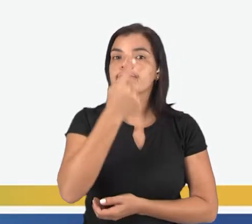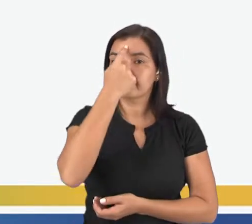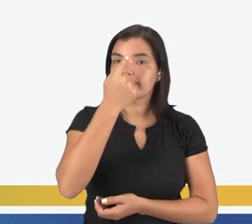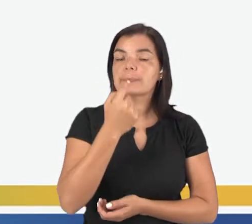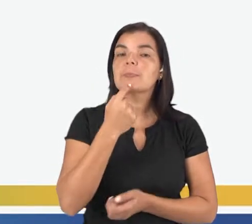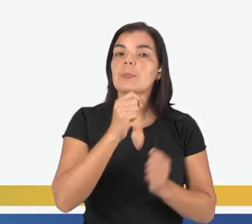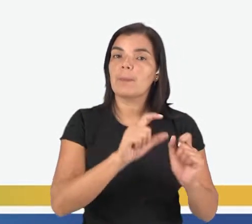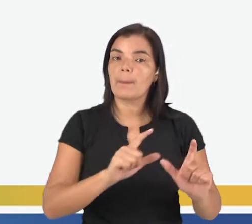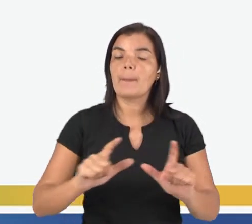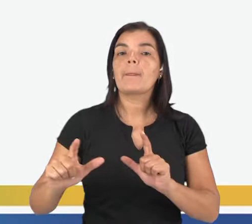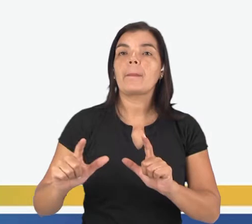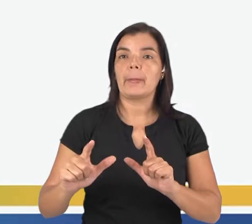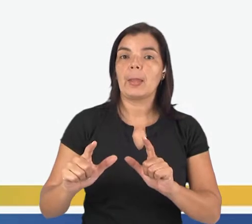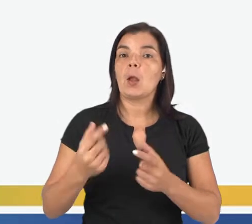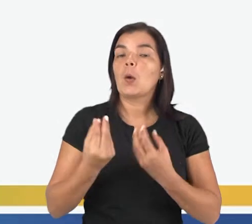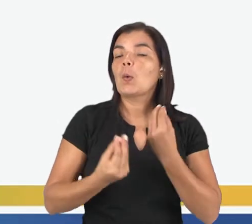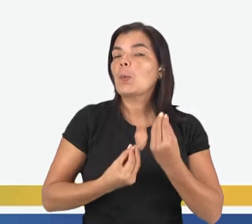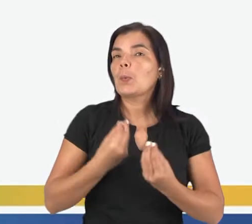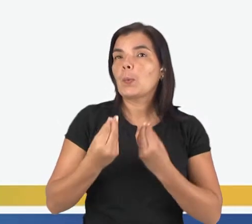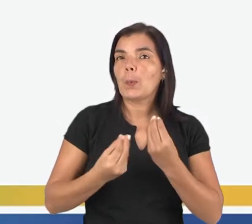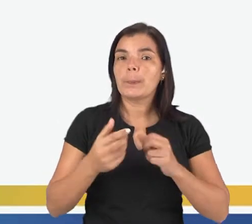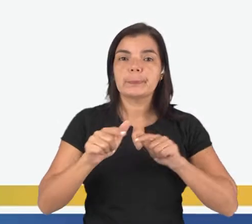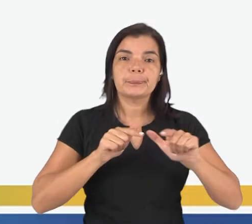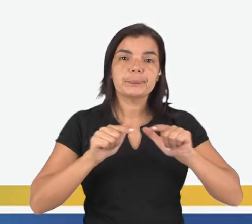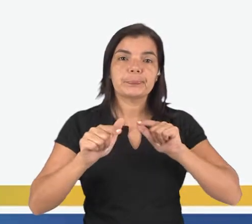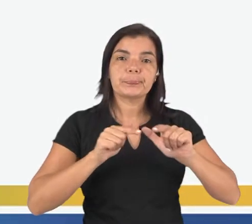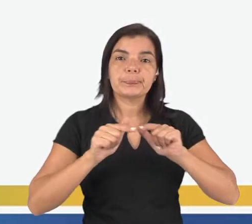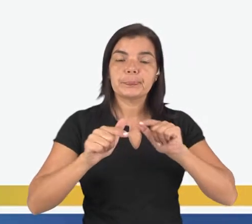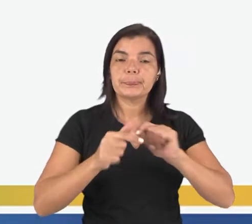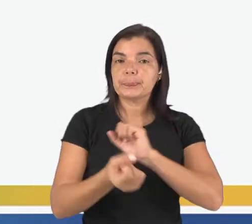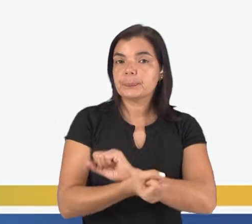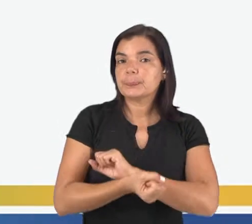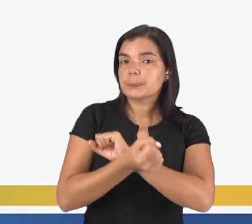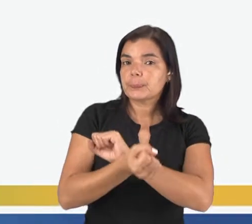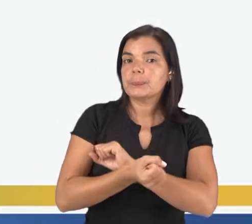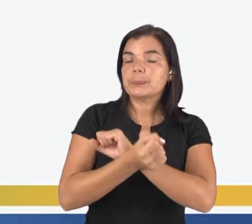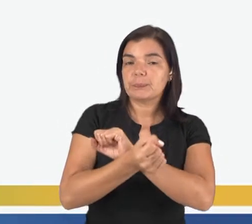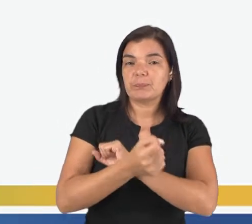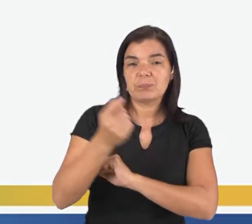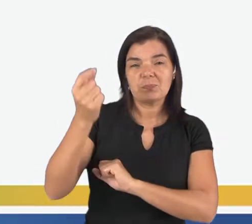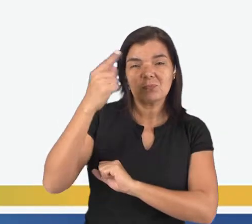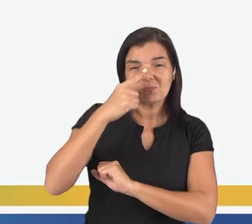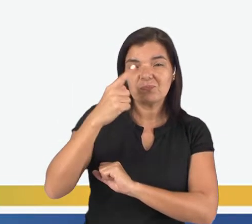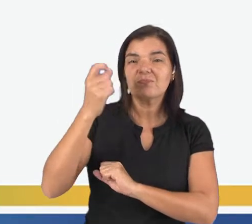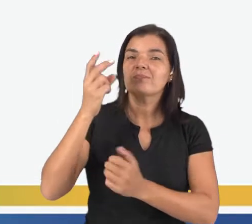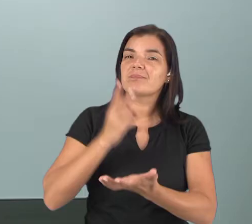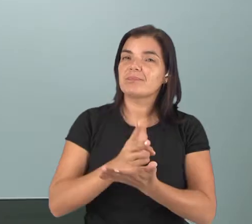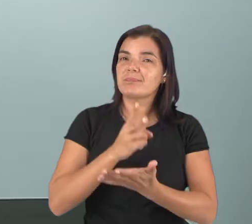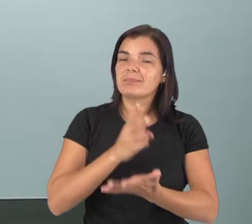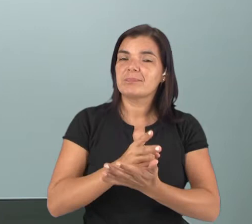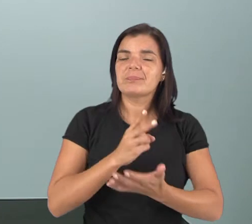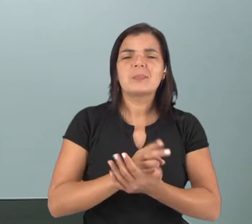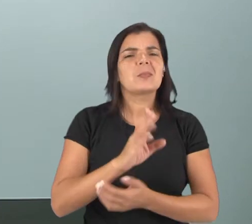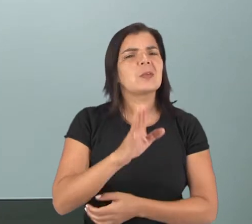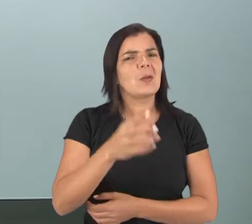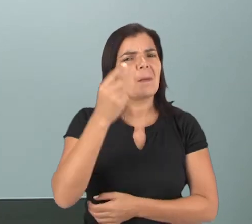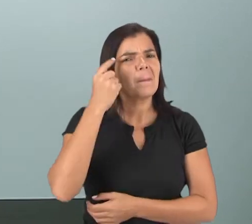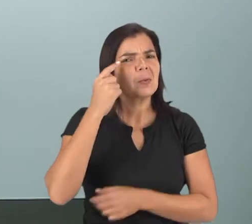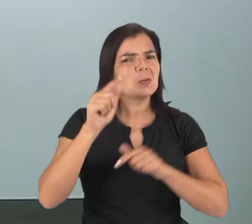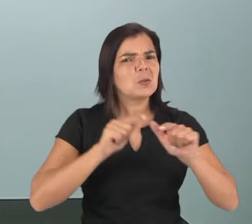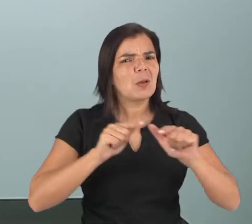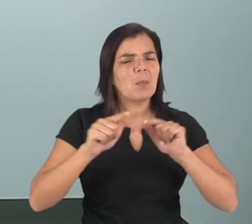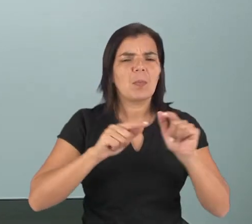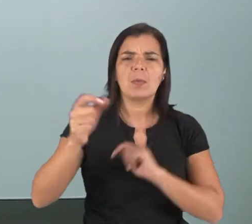na imagem o ritmo das pesadas jornadas de trabalho dos escravos, trabalhando sol a sol. Já imaginou você trabalhar